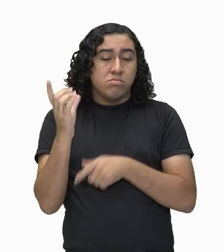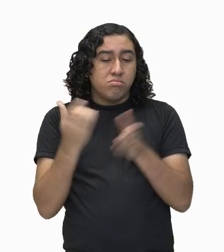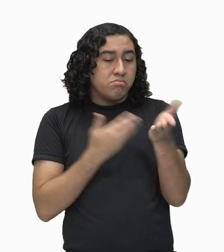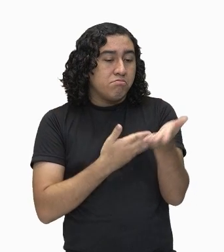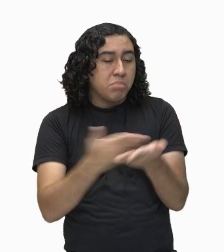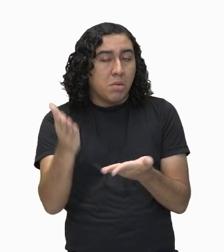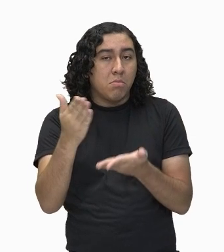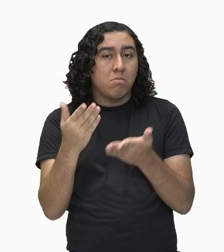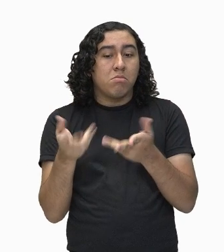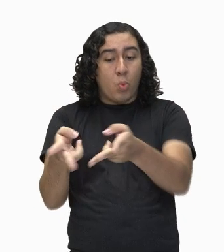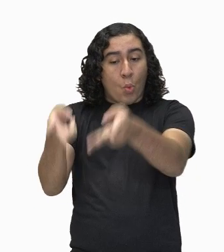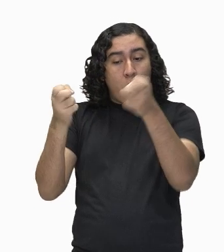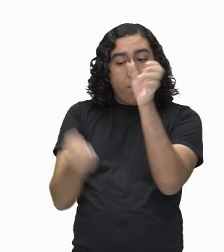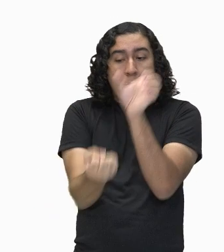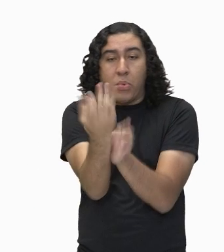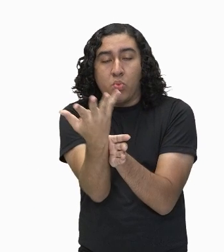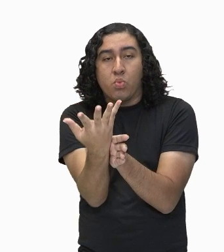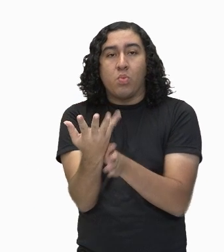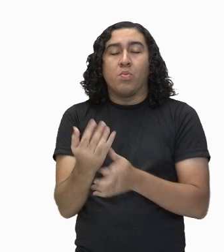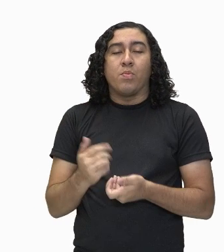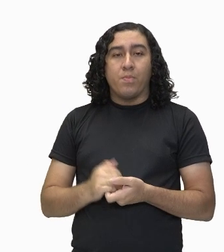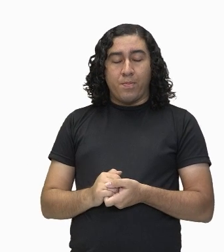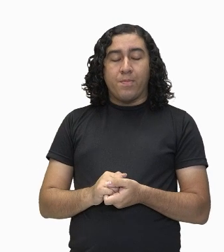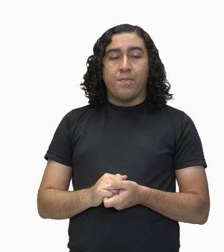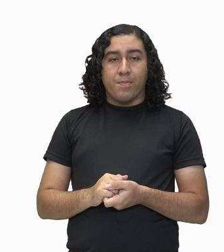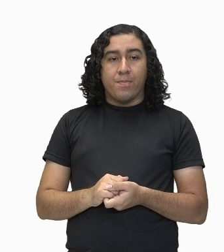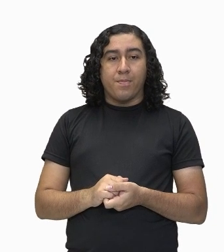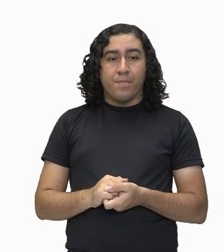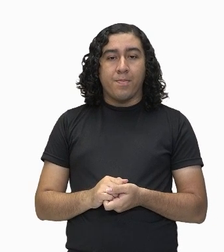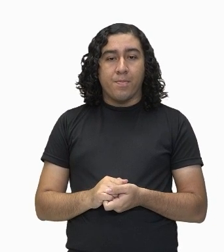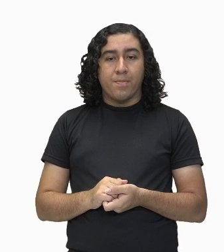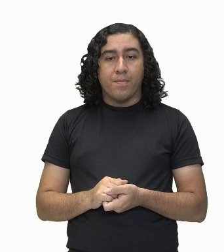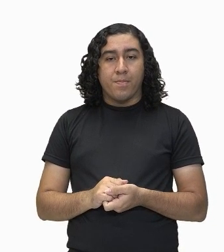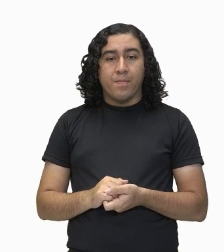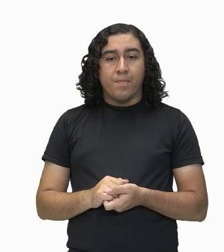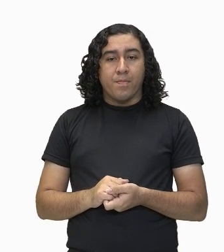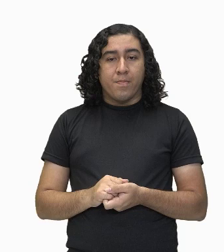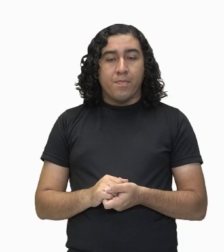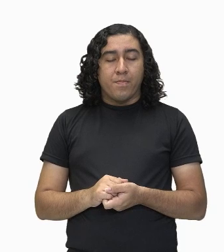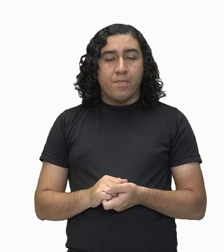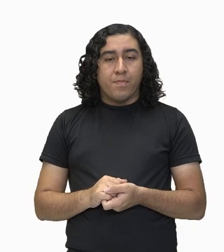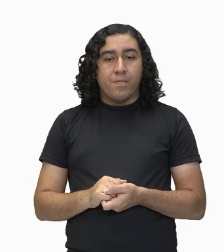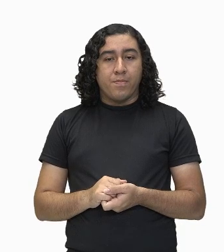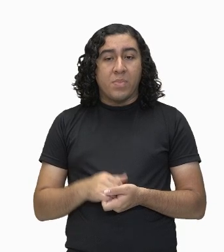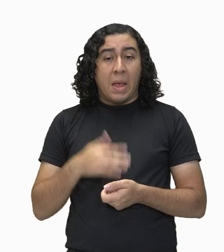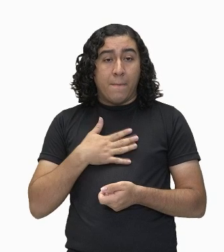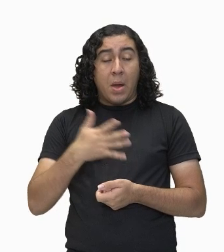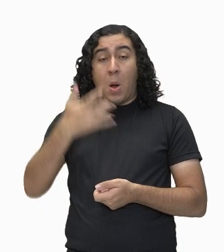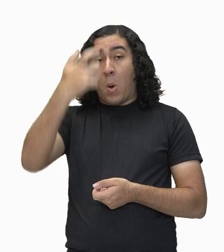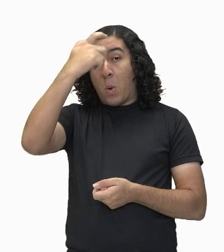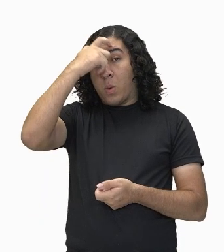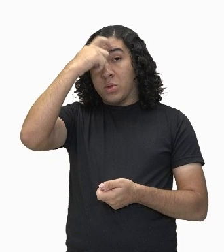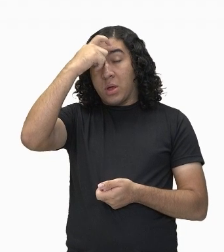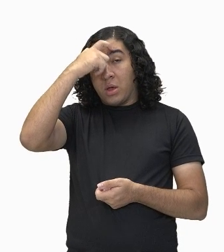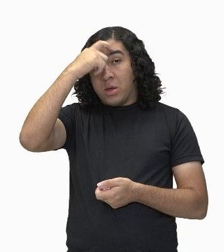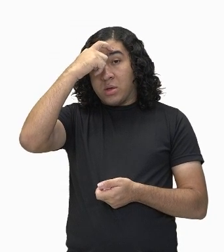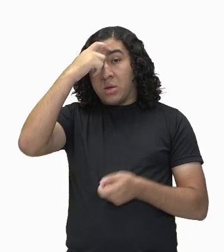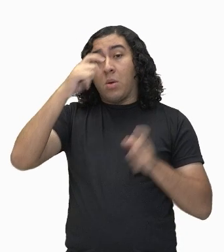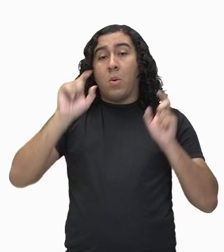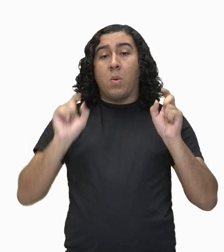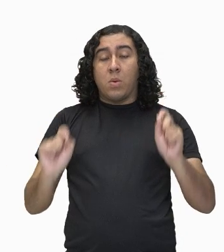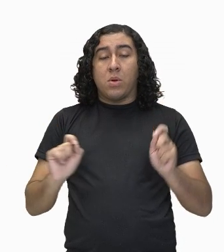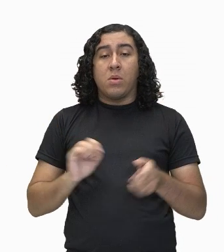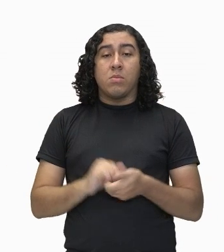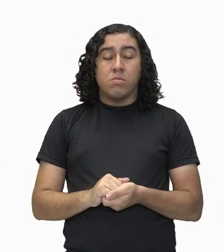ele apareceu, surgiu, né, da natureza. A minha consciência, ela vai então